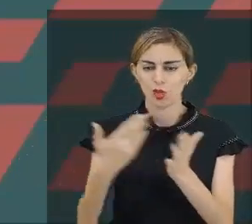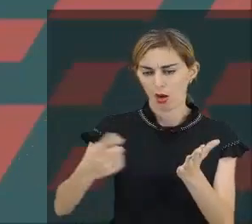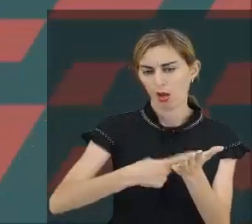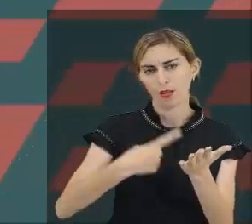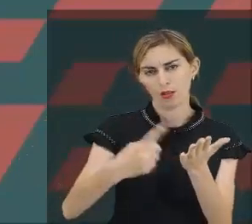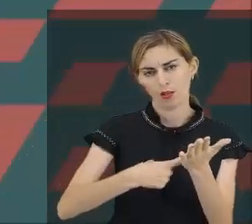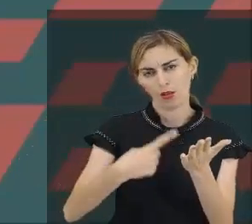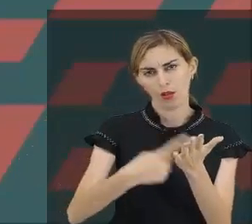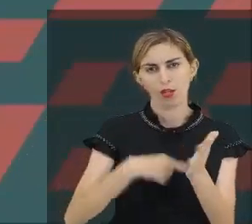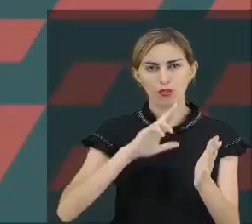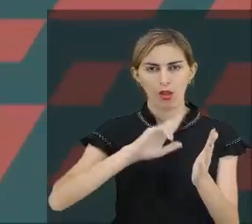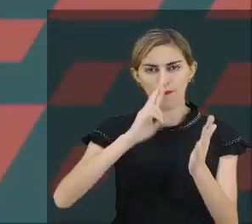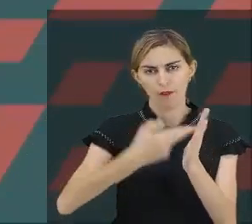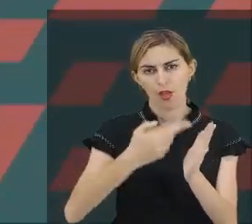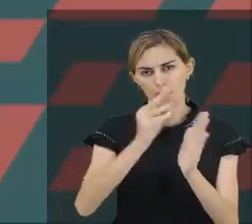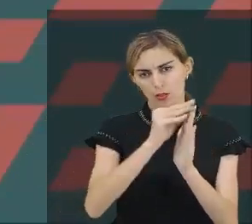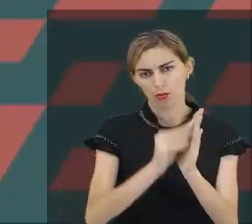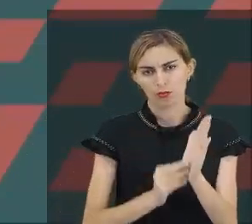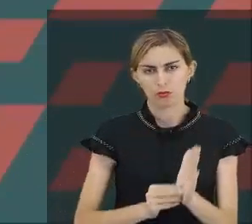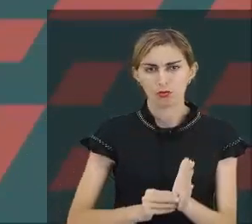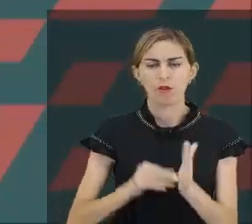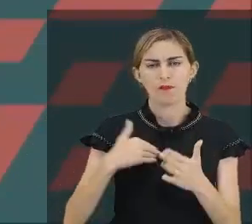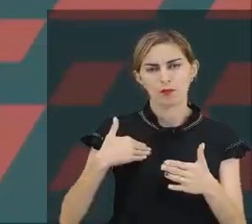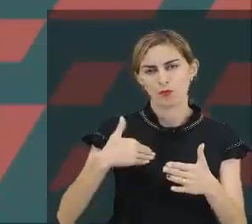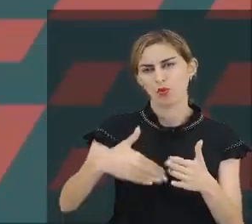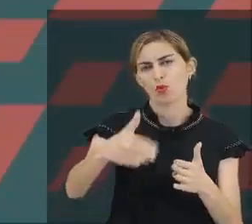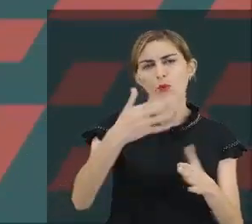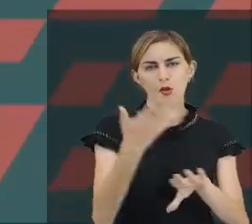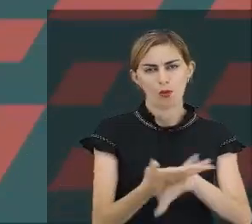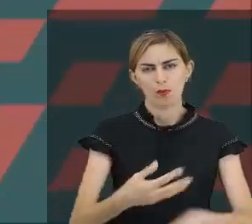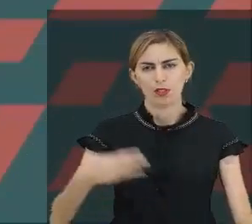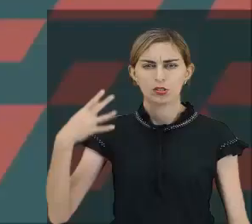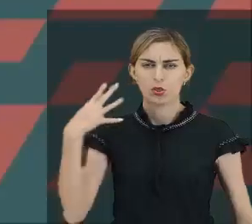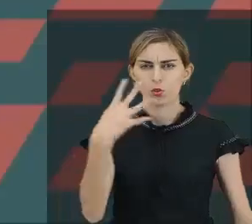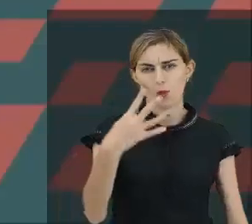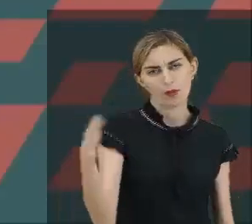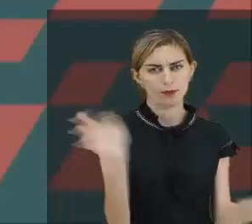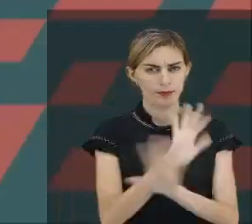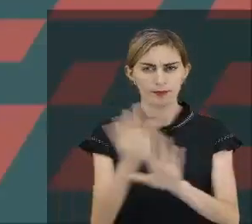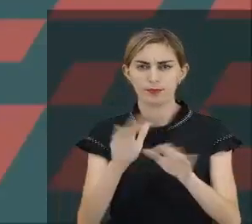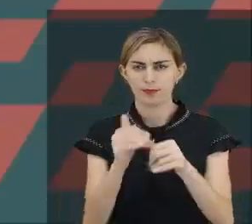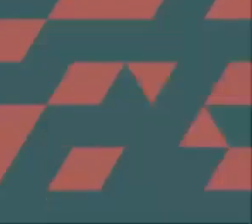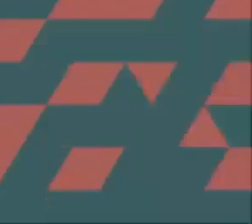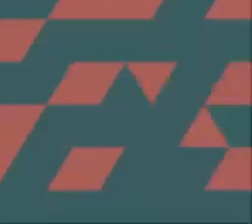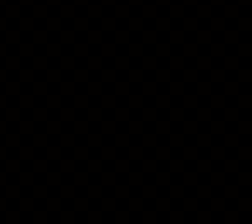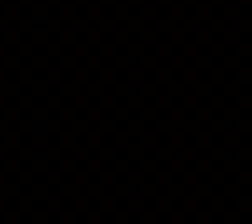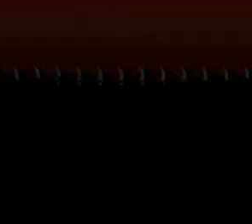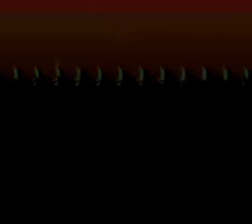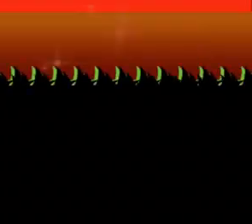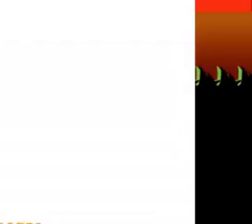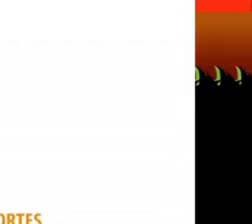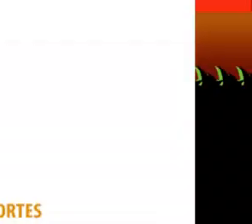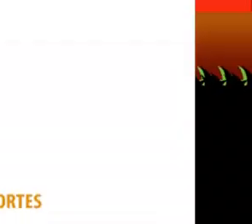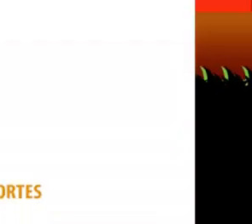aprofundar maior no caderno e nas referências. E vamos iniciar a competência 4. Até já!